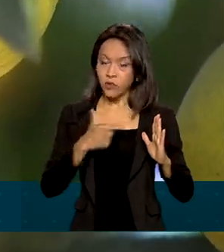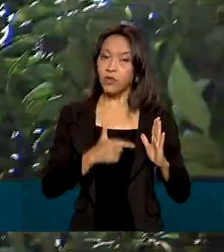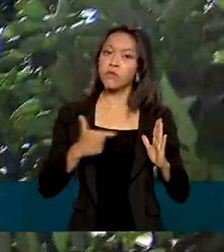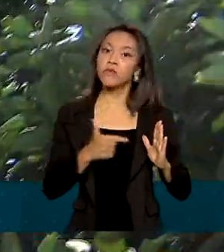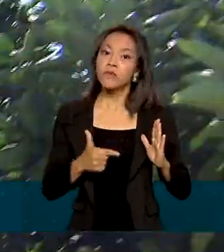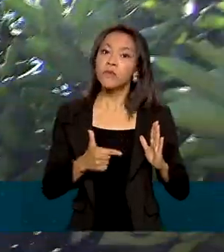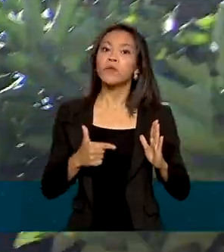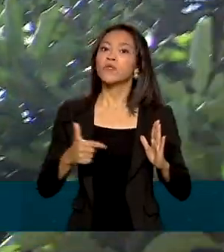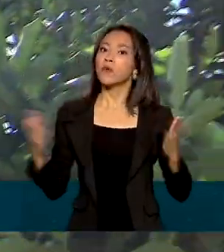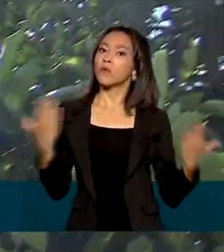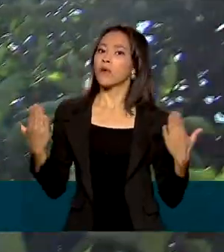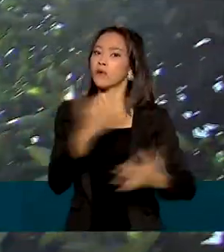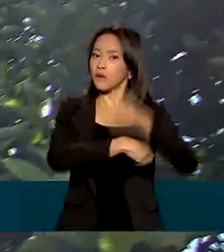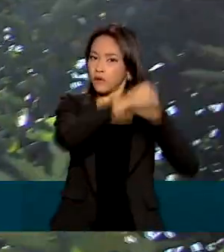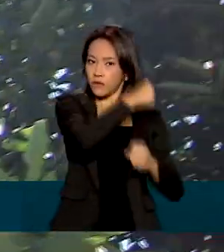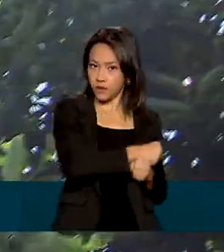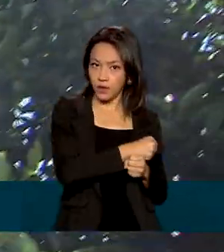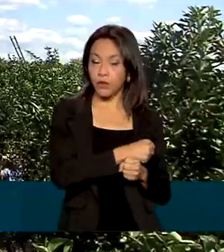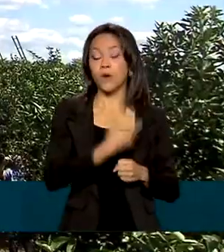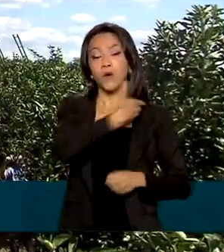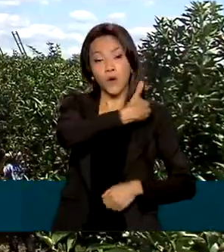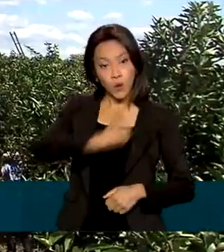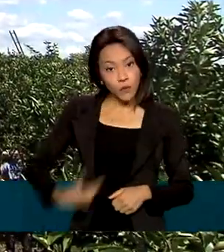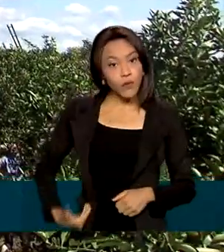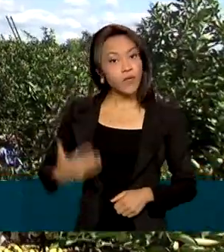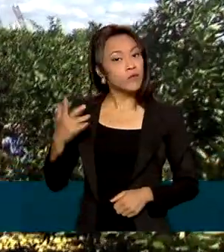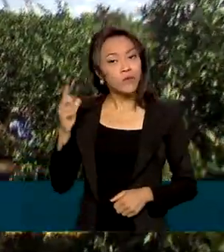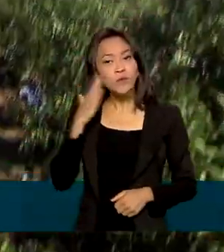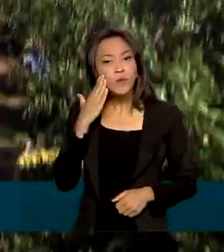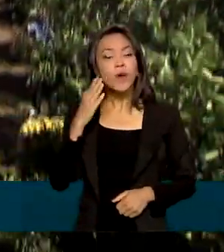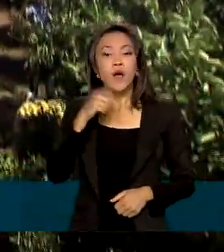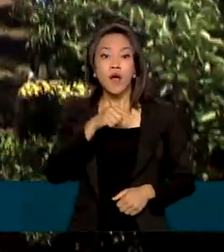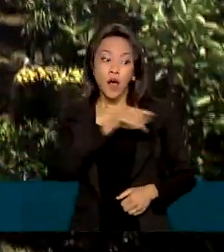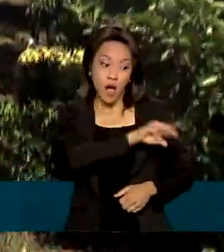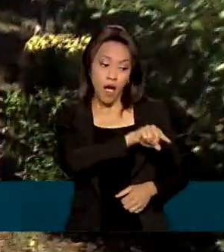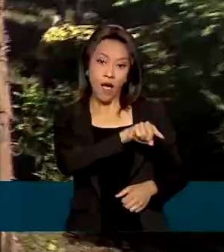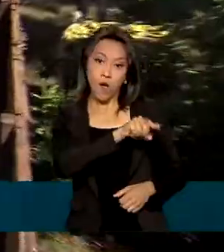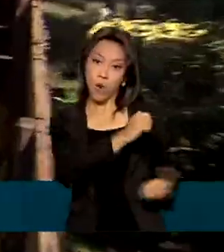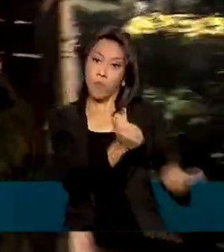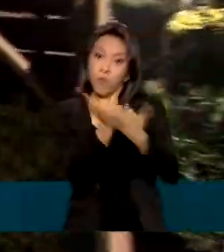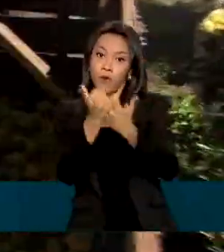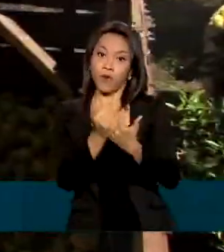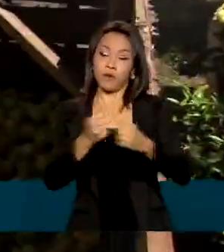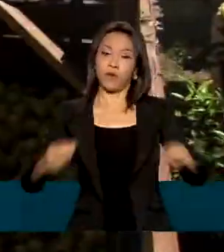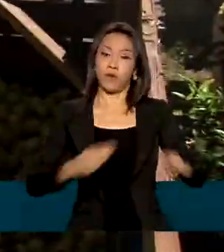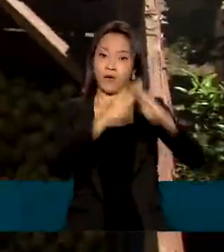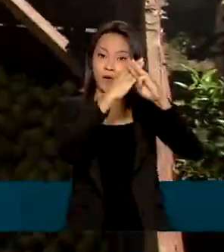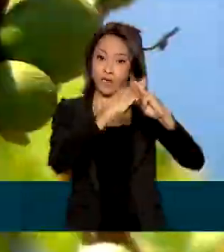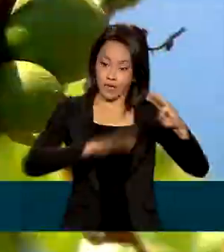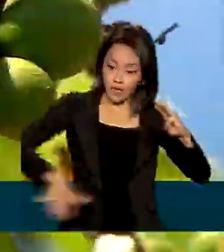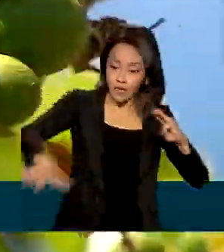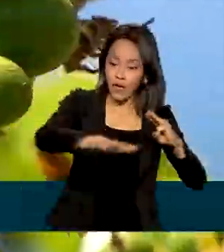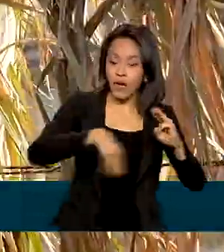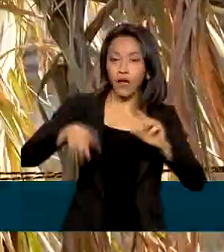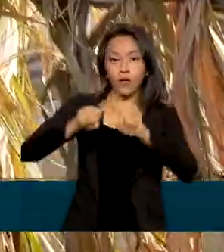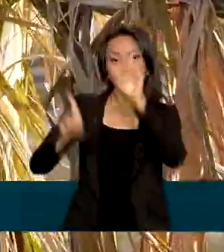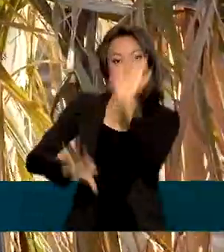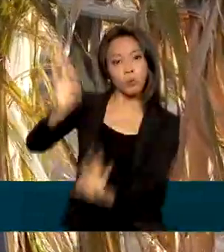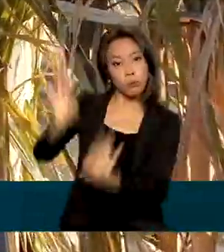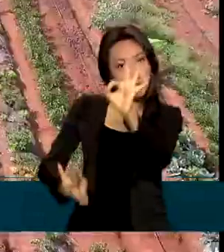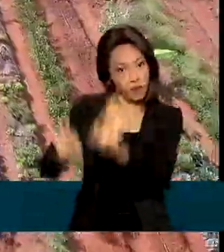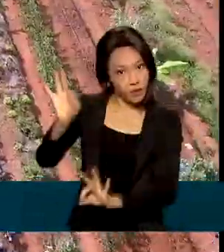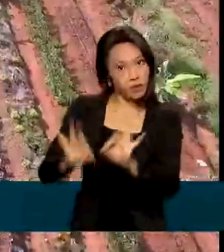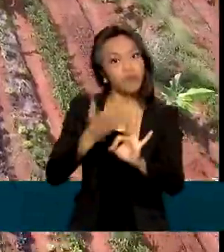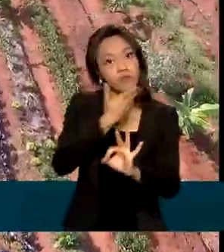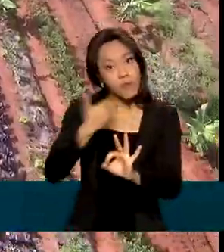relação ao ano anterior para o governo a inclusão da Caixa Econômica no plano safra garantiu o maior